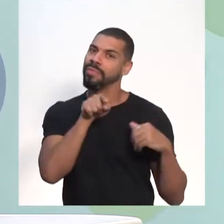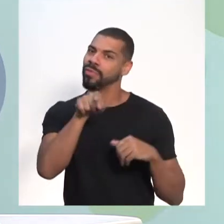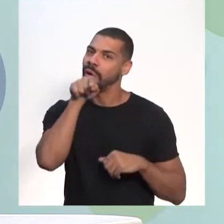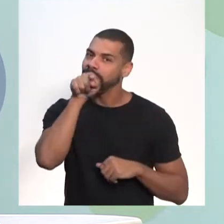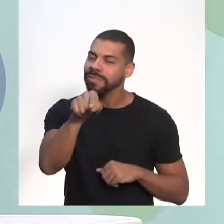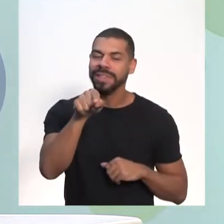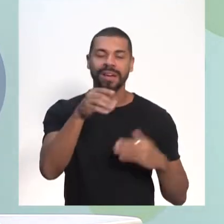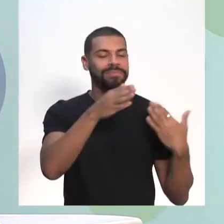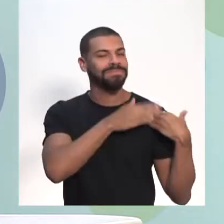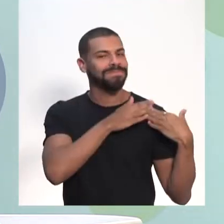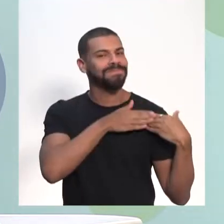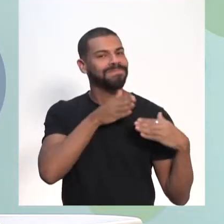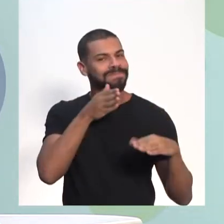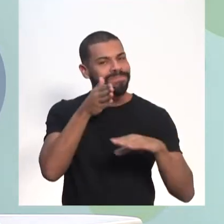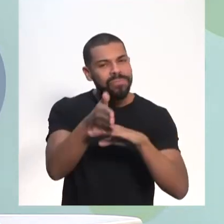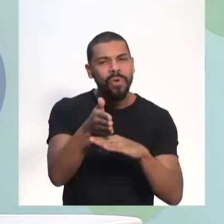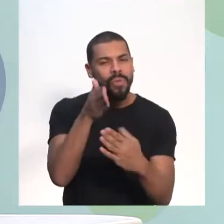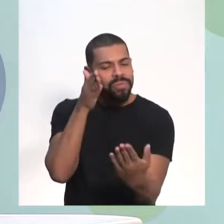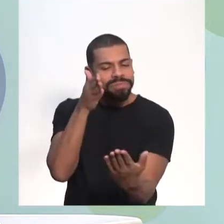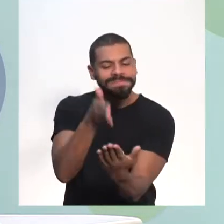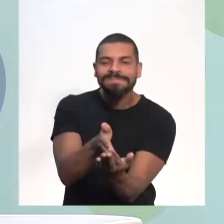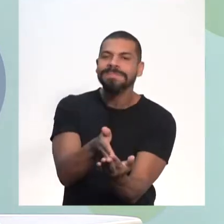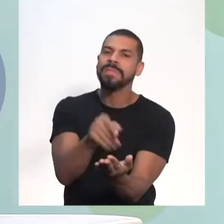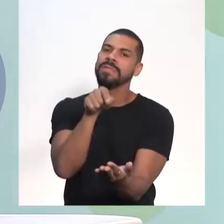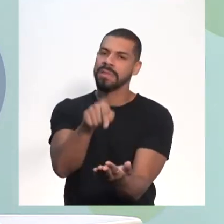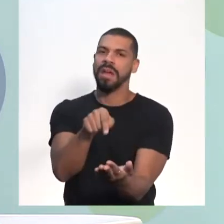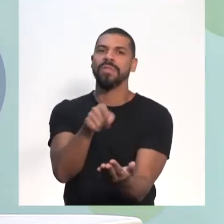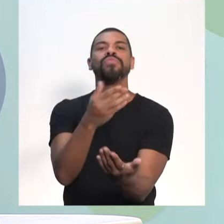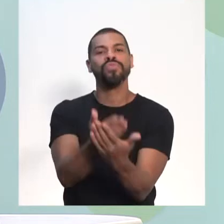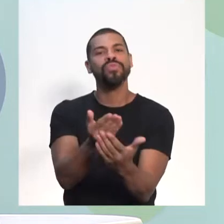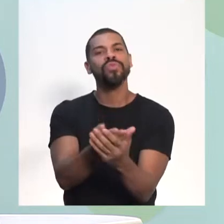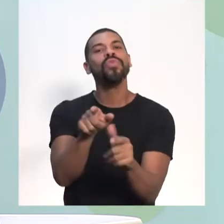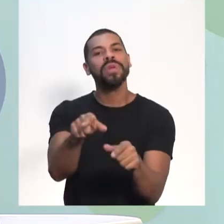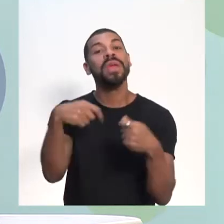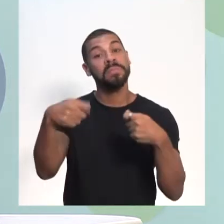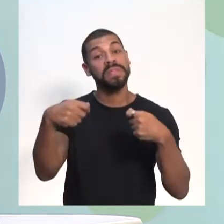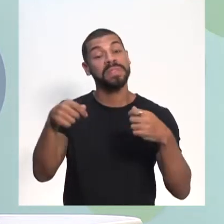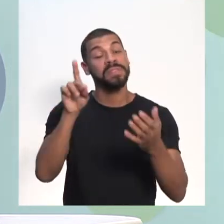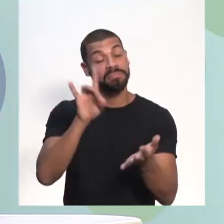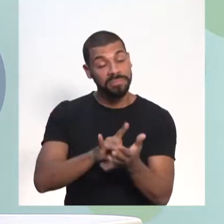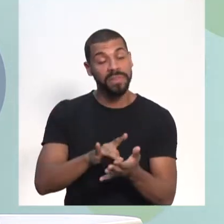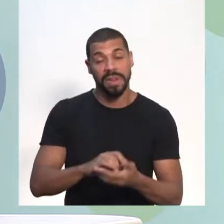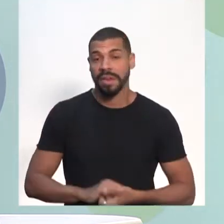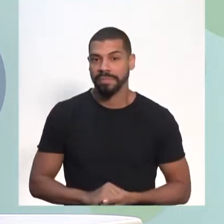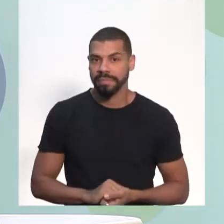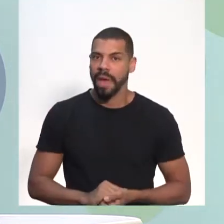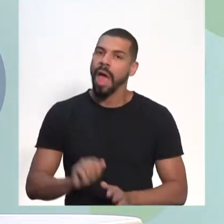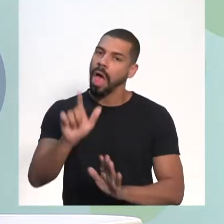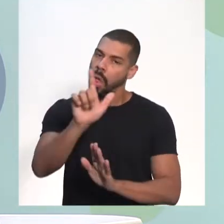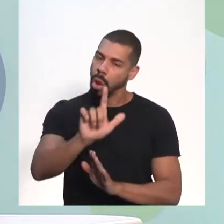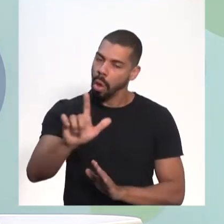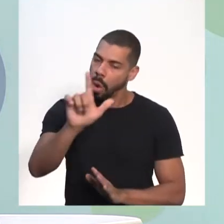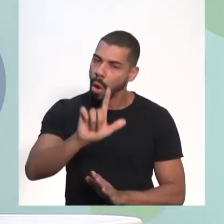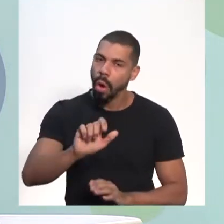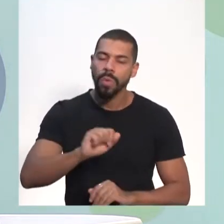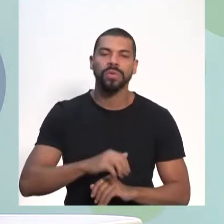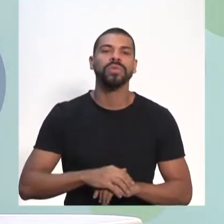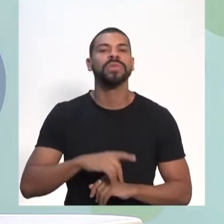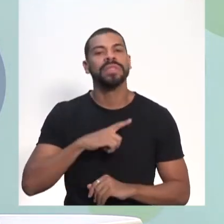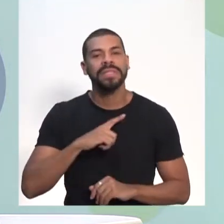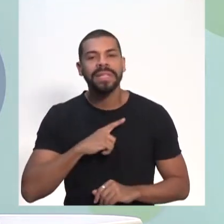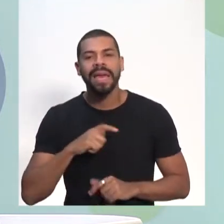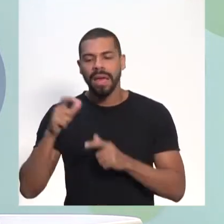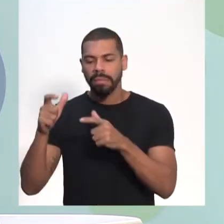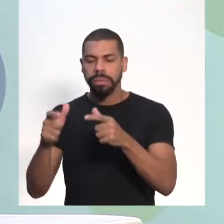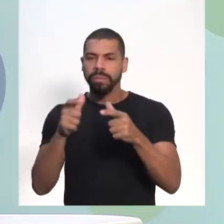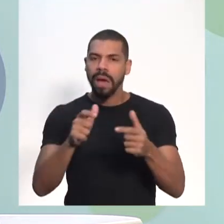consegue chegar com precisão no que ele realmente necessita, né? Claro que nós temos várias evidências, temos as